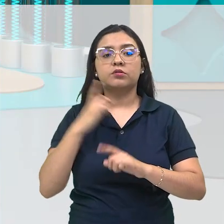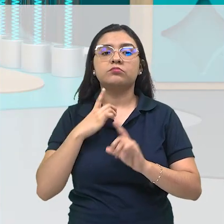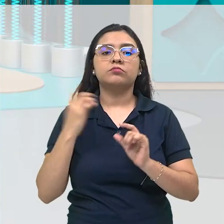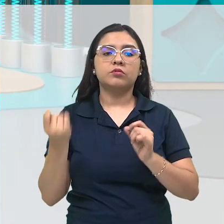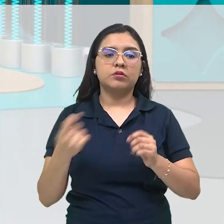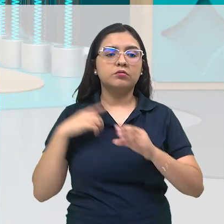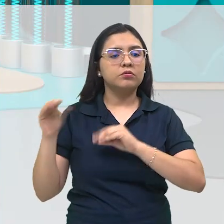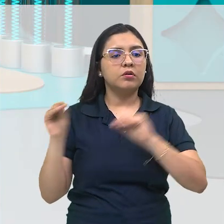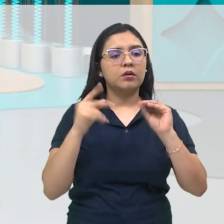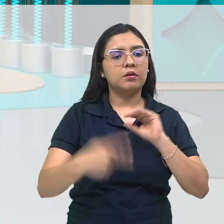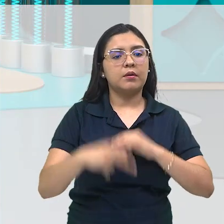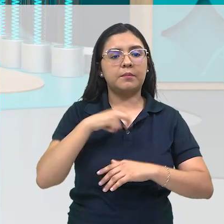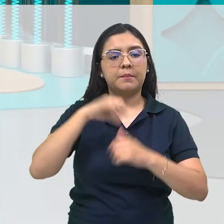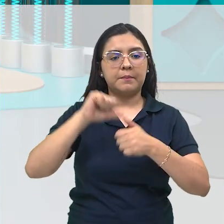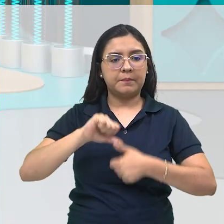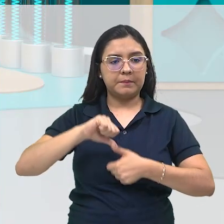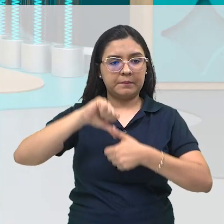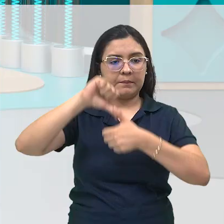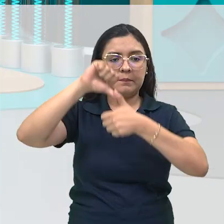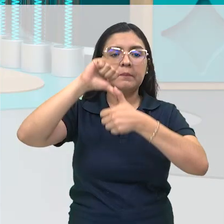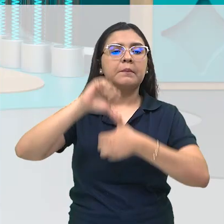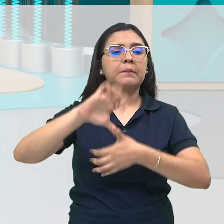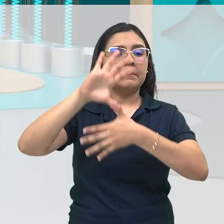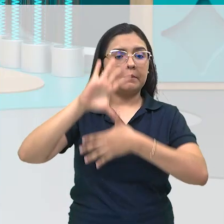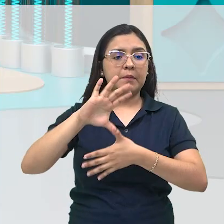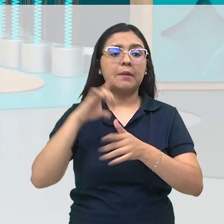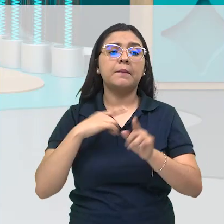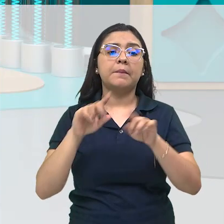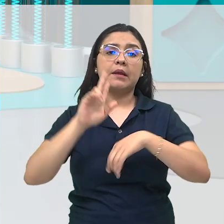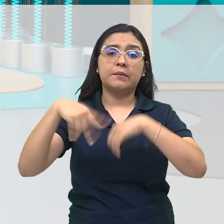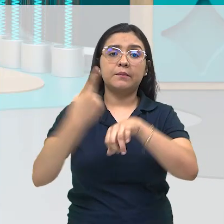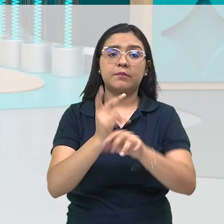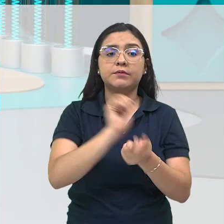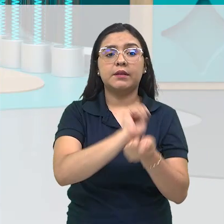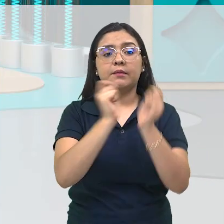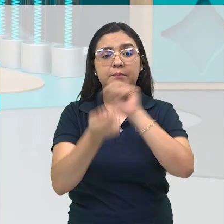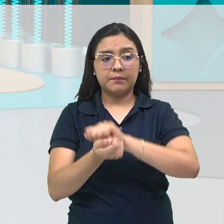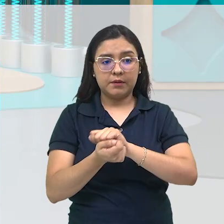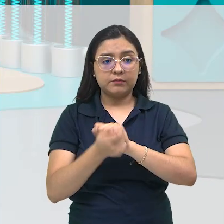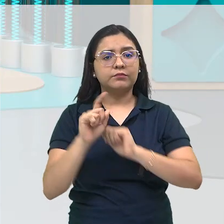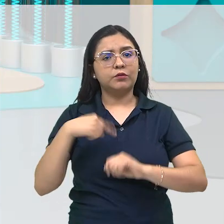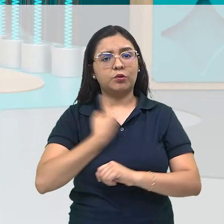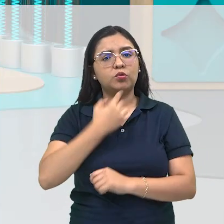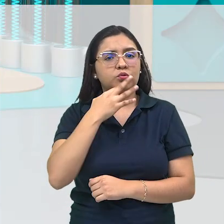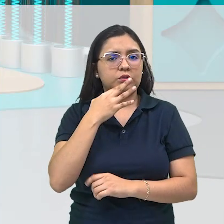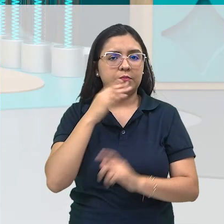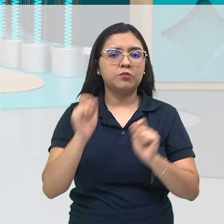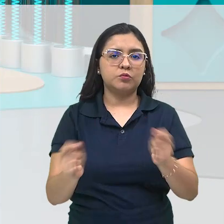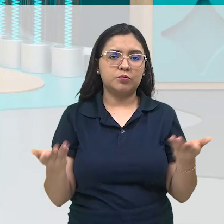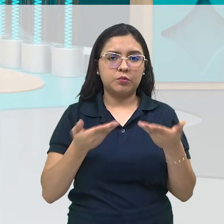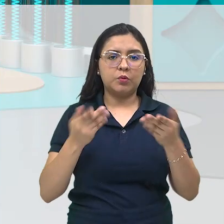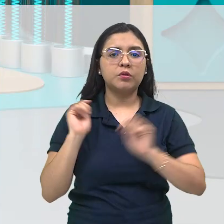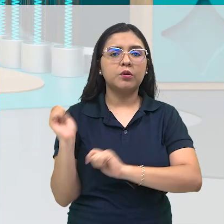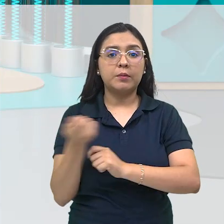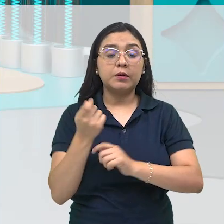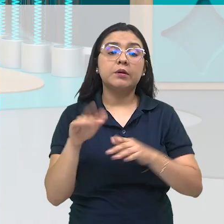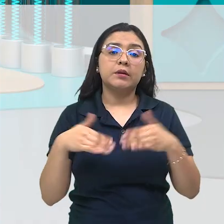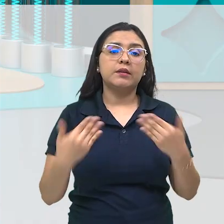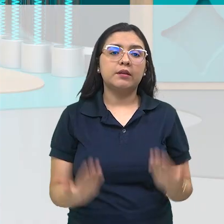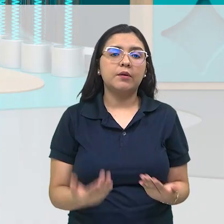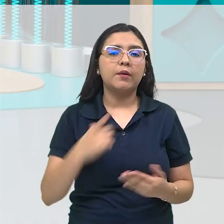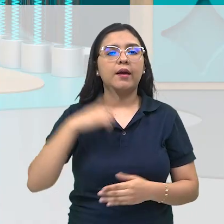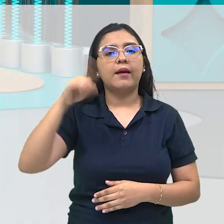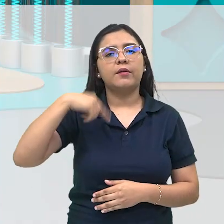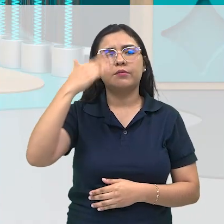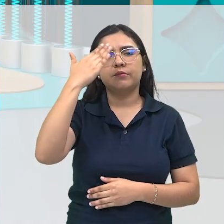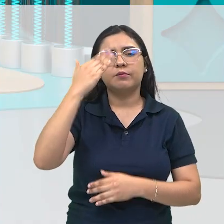ingleses. Posteriormente, ele foi adaptado para o beisebol, tal qual conhecemos hoje. Hoje, o beisebol